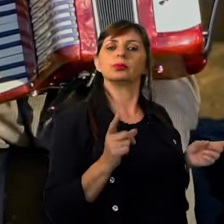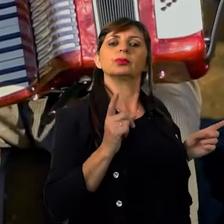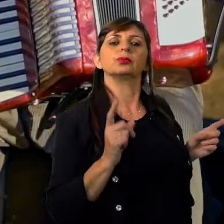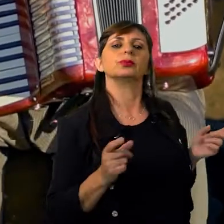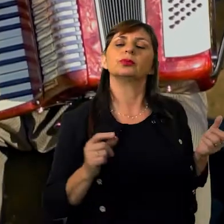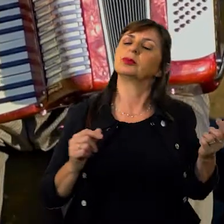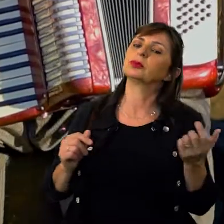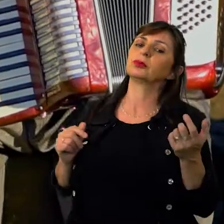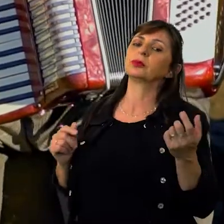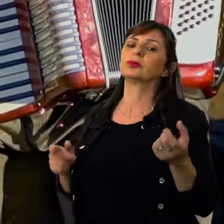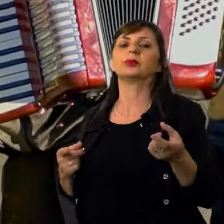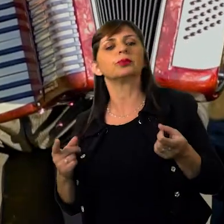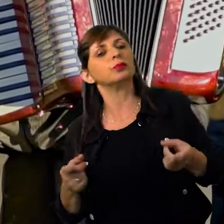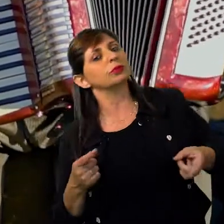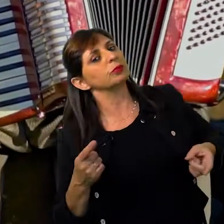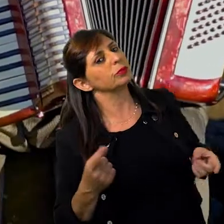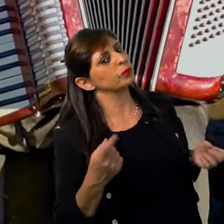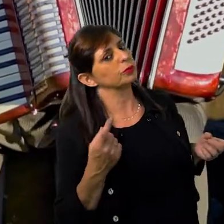região